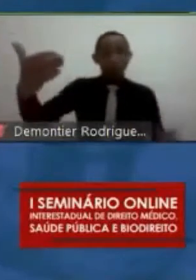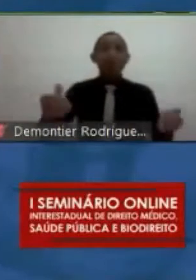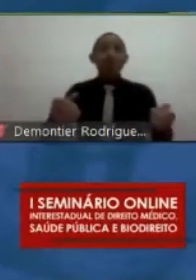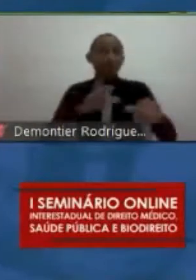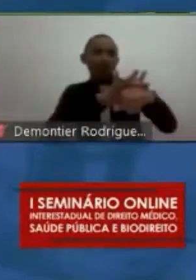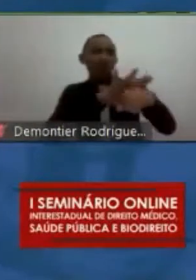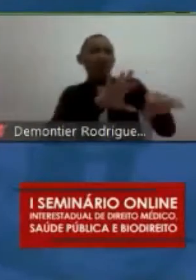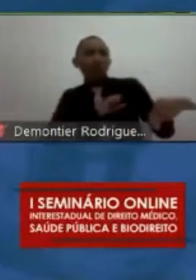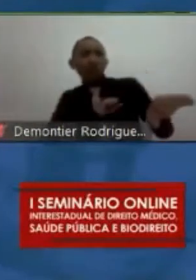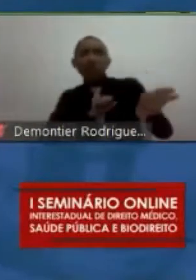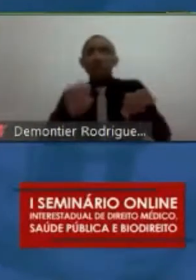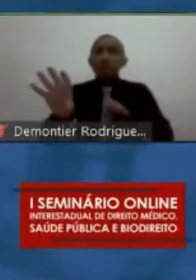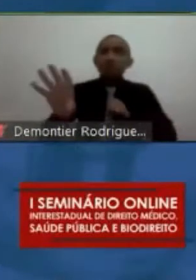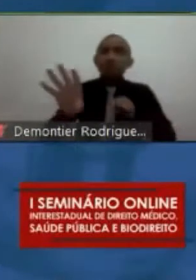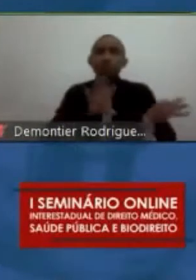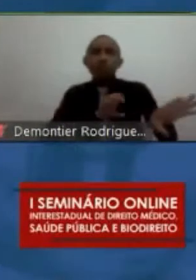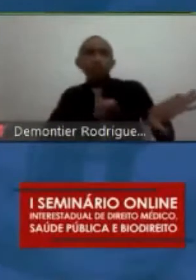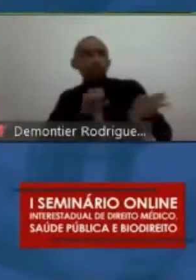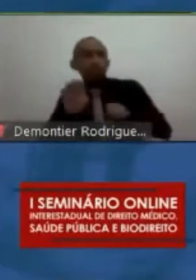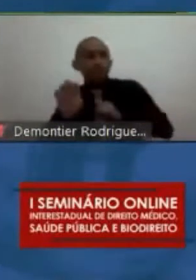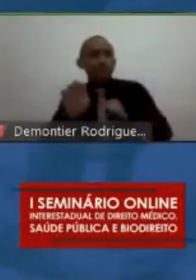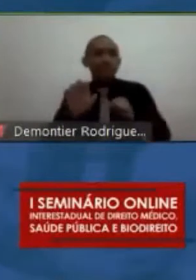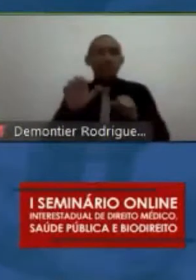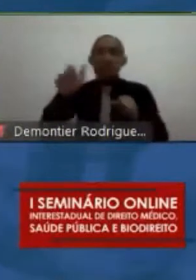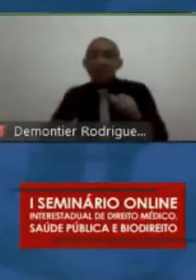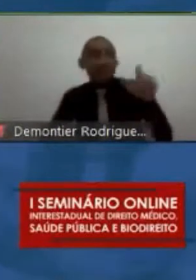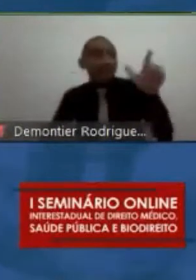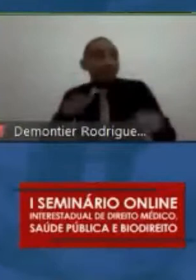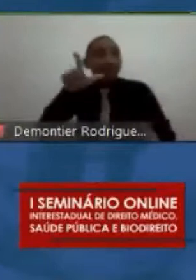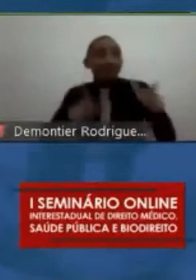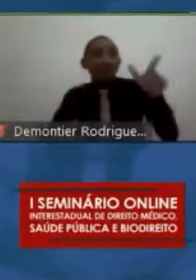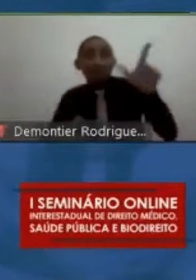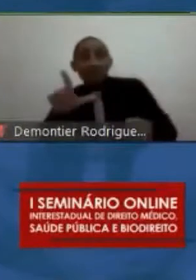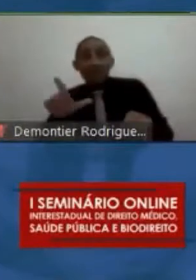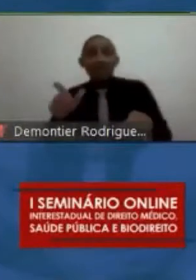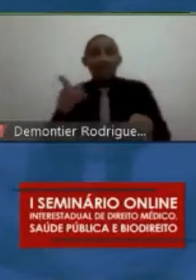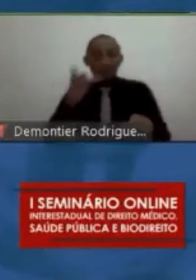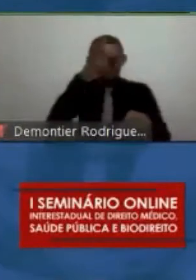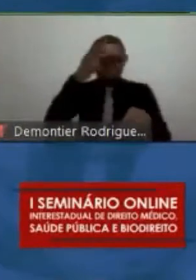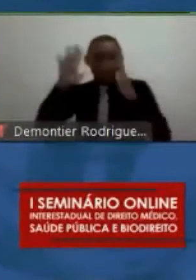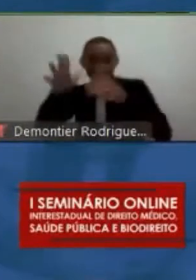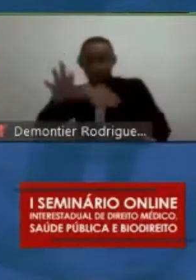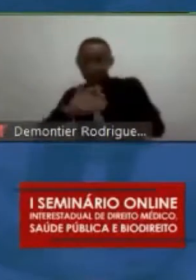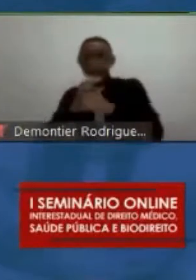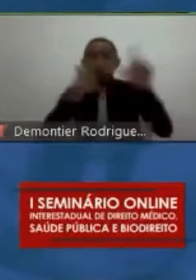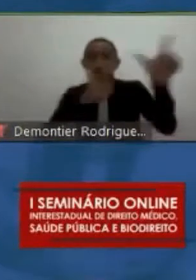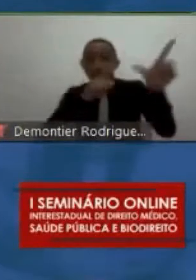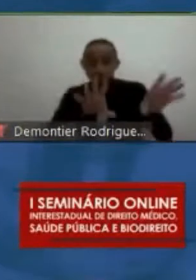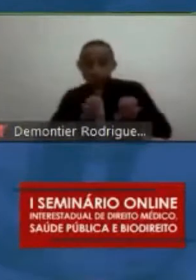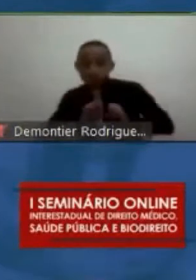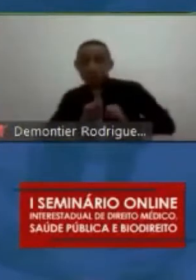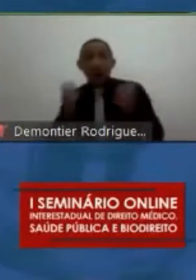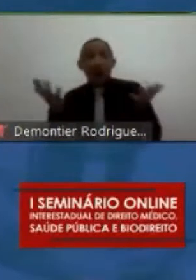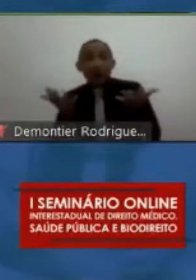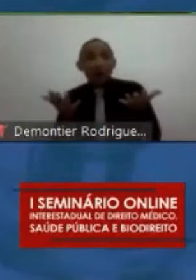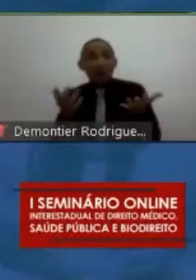infecções que estão vindo secundárias ou o agravamento das condições crônicas serão afetadas a partir do